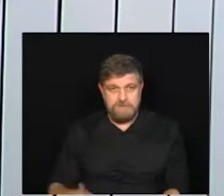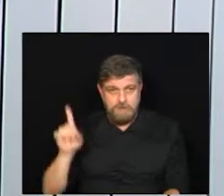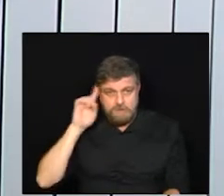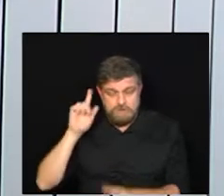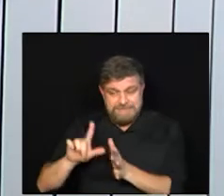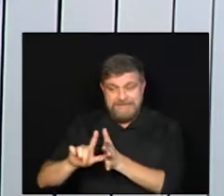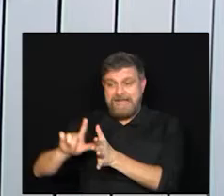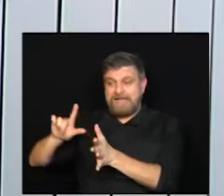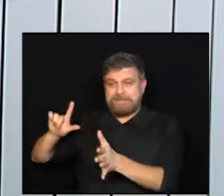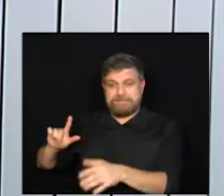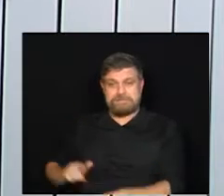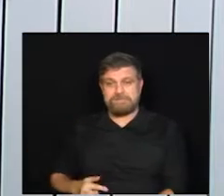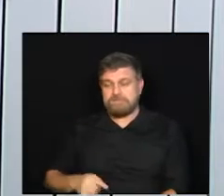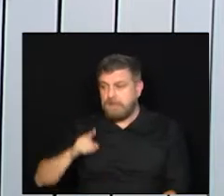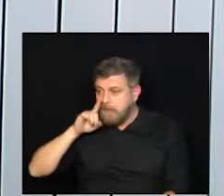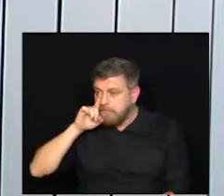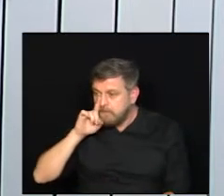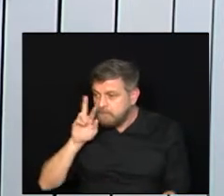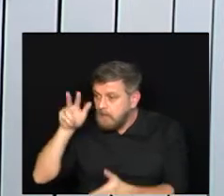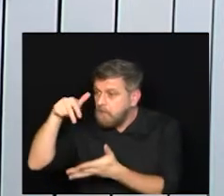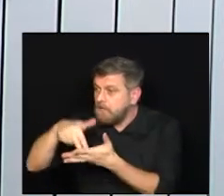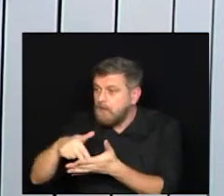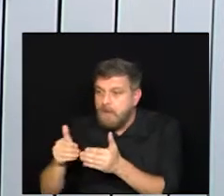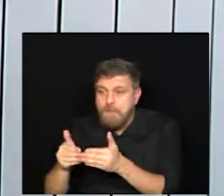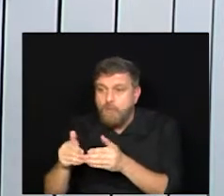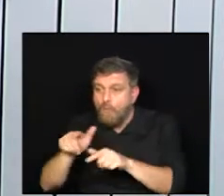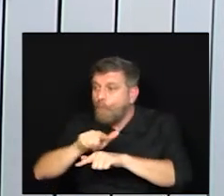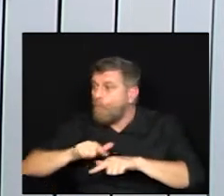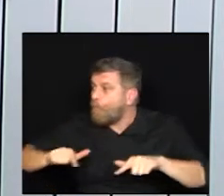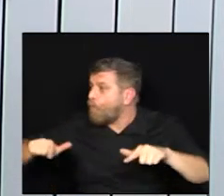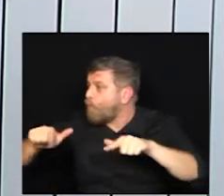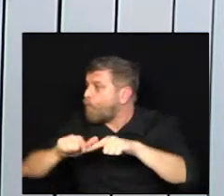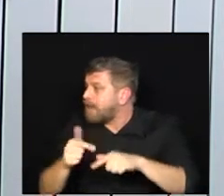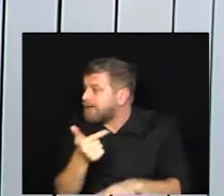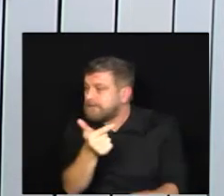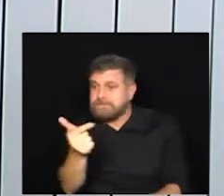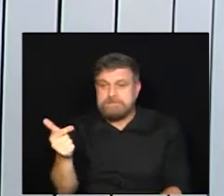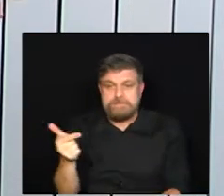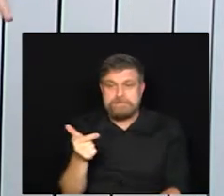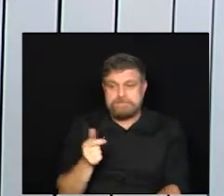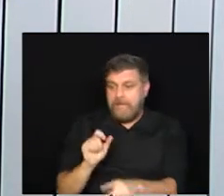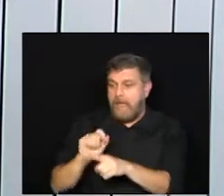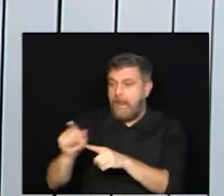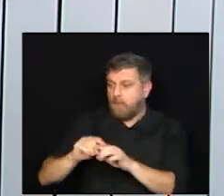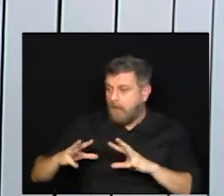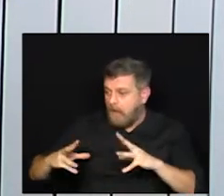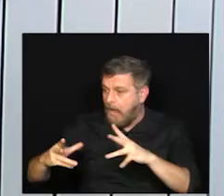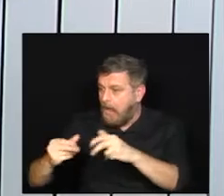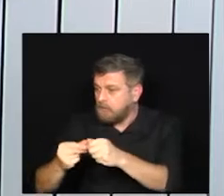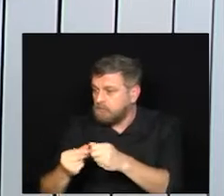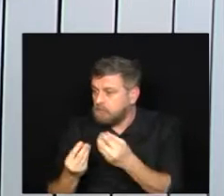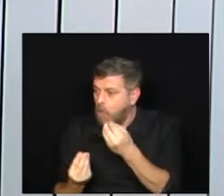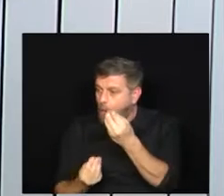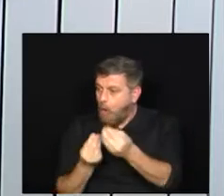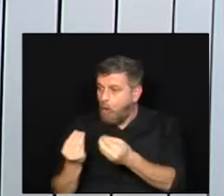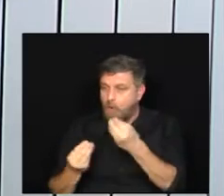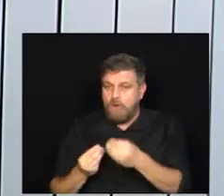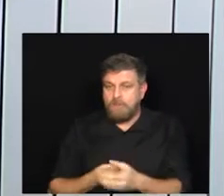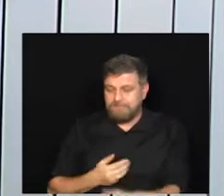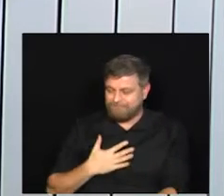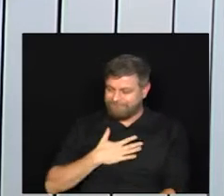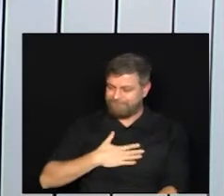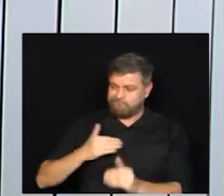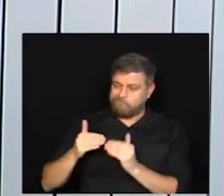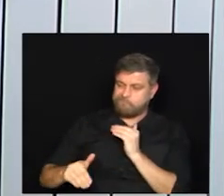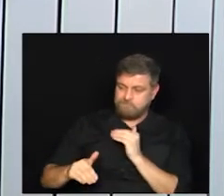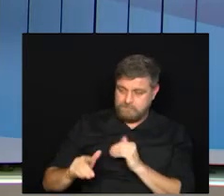não corre o risco de você chegar lá e falar, mas não tem barco para alugar, já alugaram tudo, não tem o da sua classe, você não está